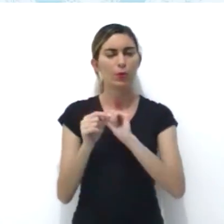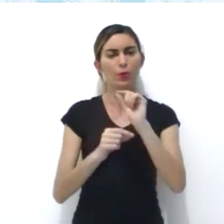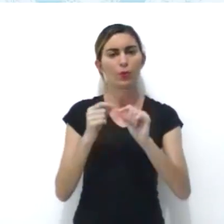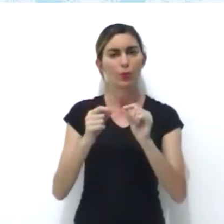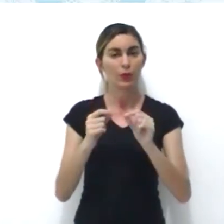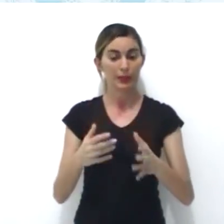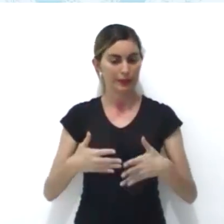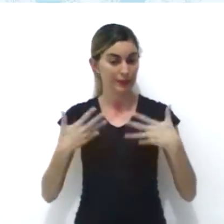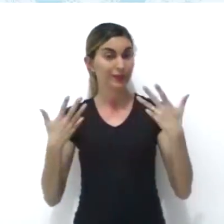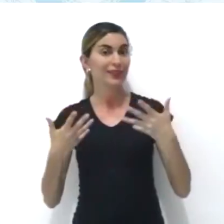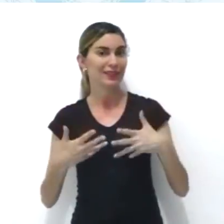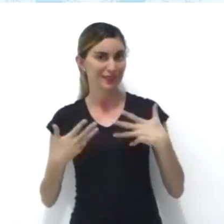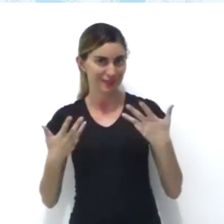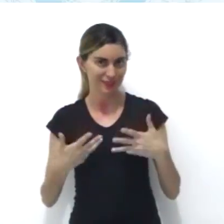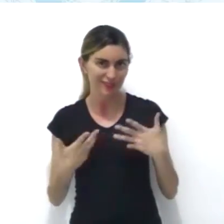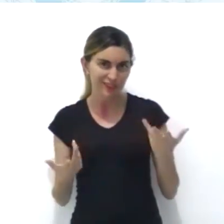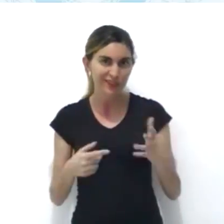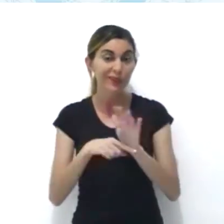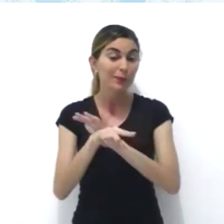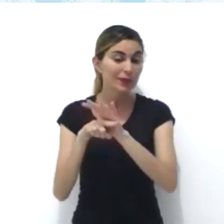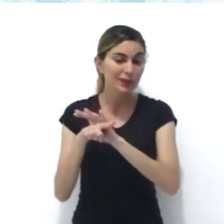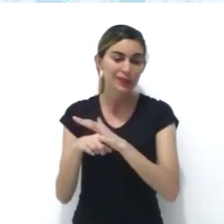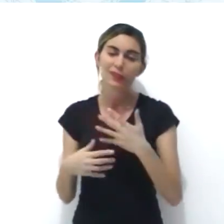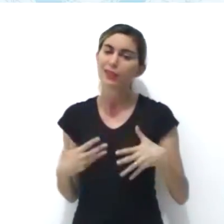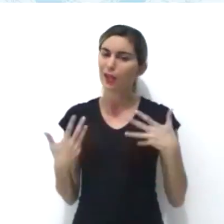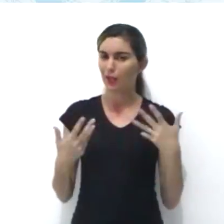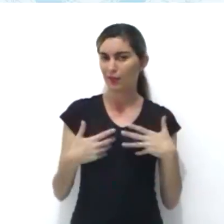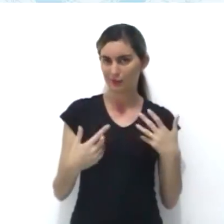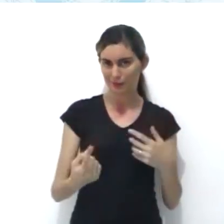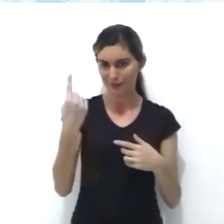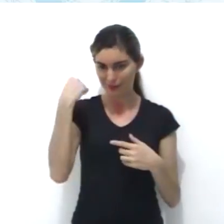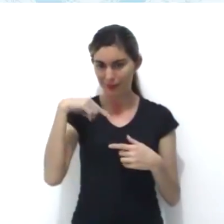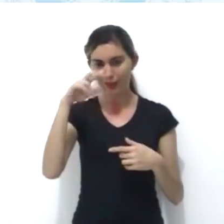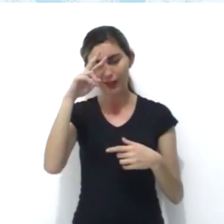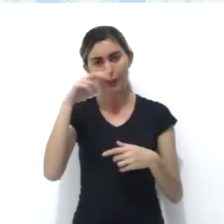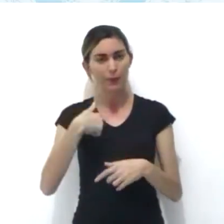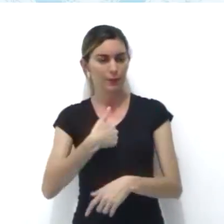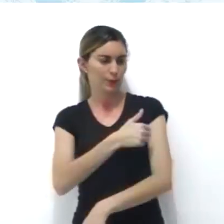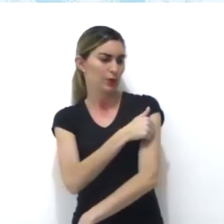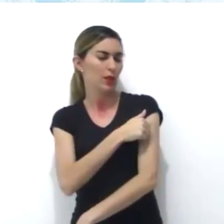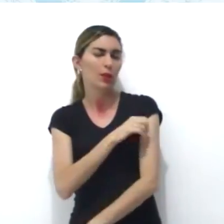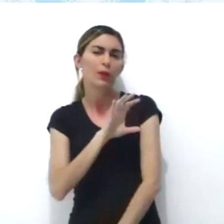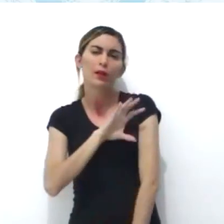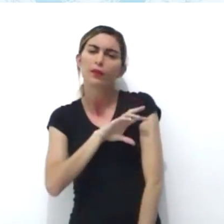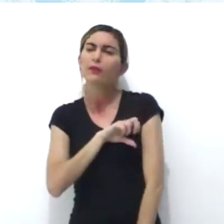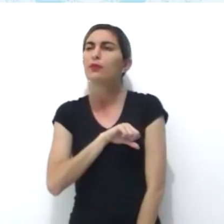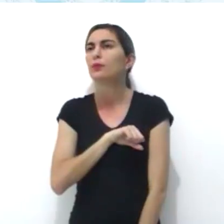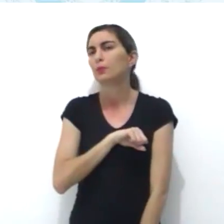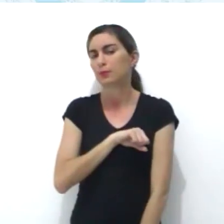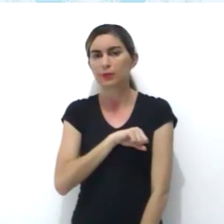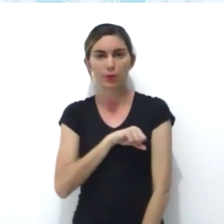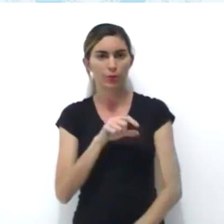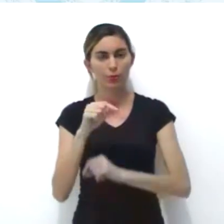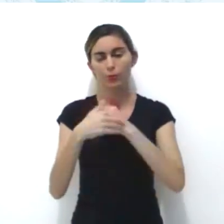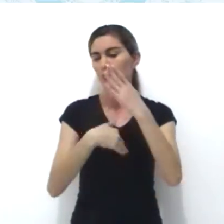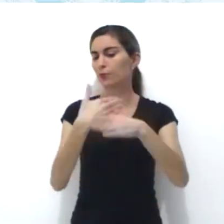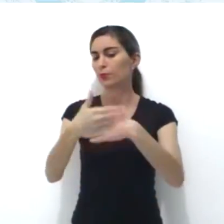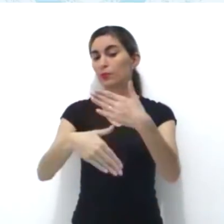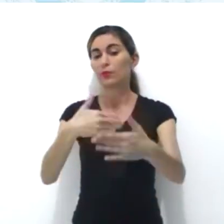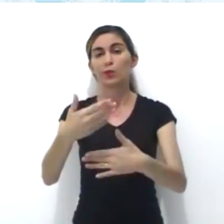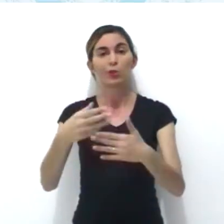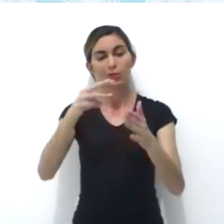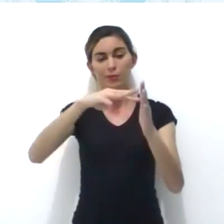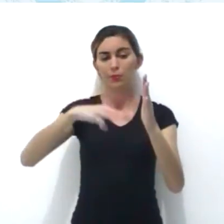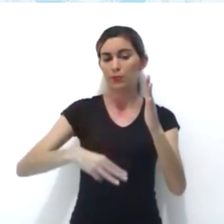fator de ser divertido? Isso é o que a pesquisa faz e ela traz. Então, os meus alunos, eles adoram